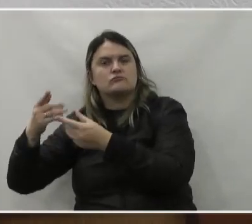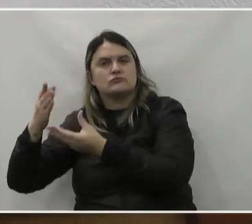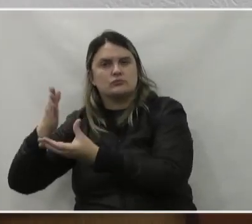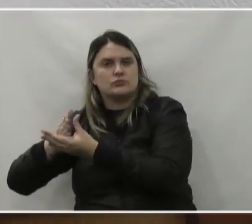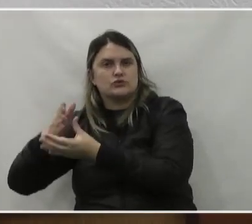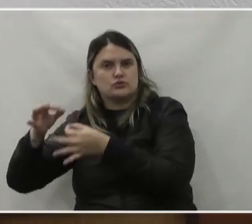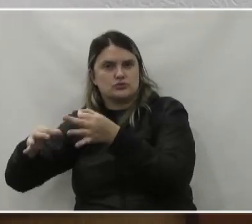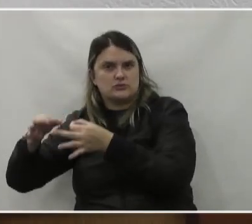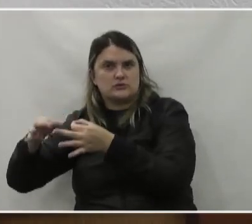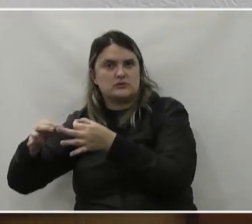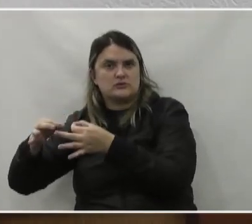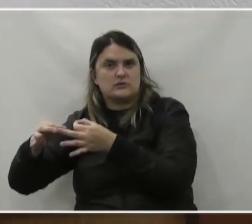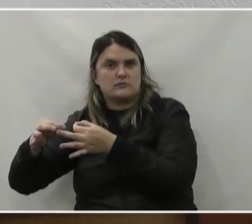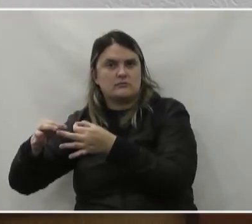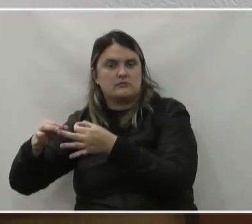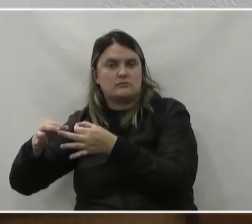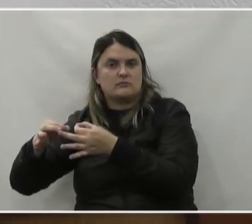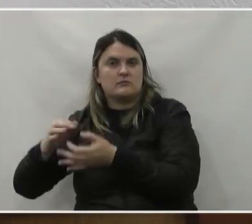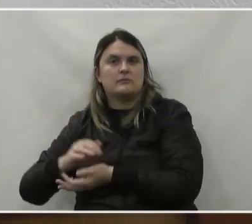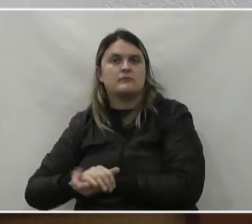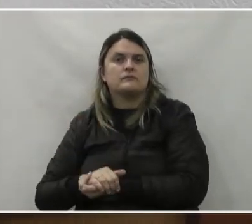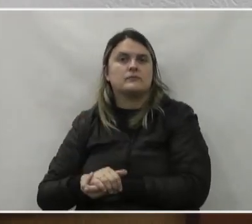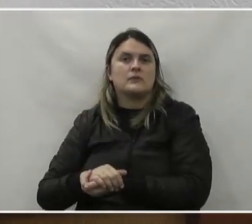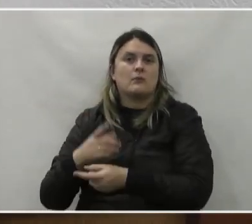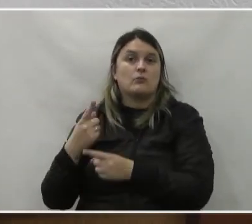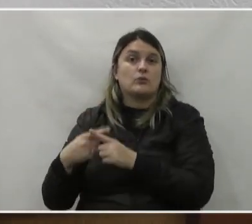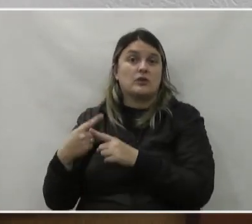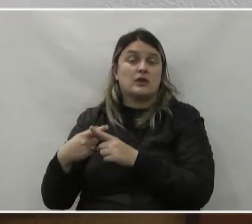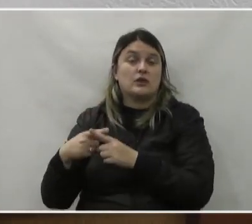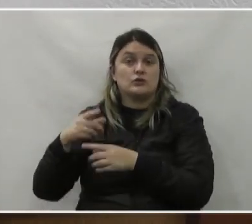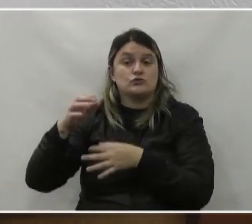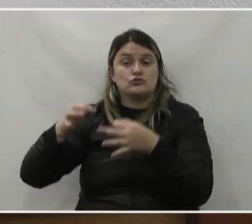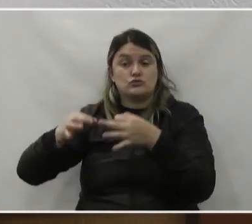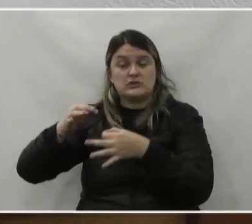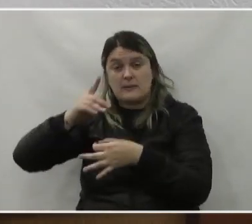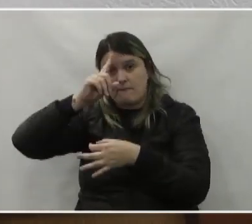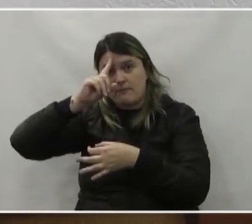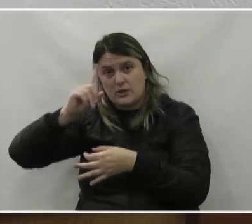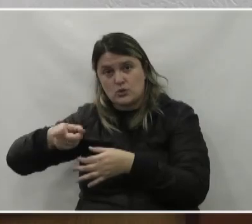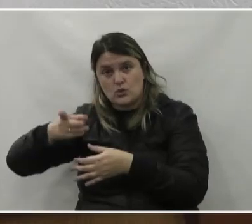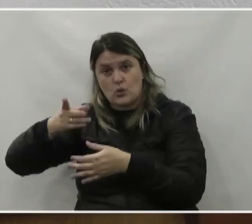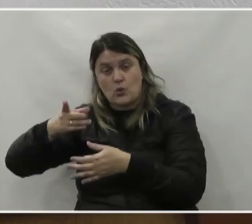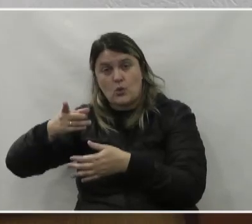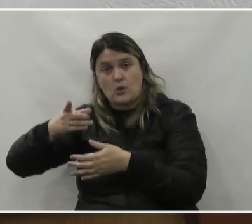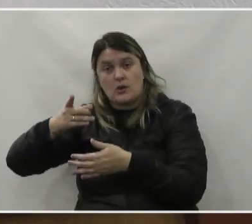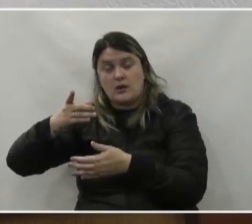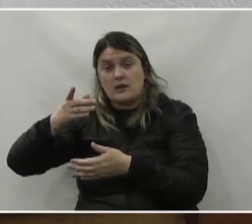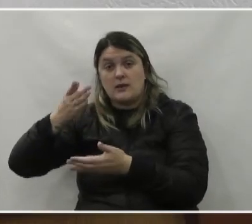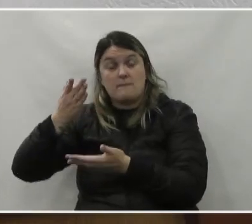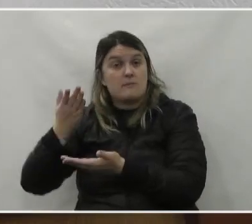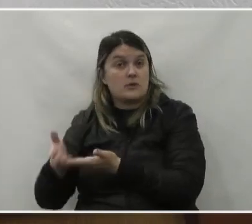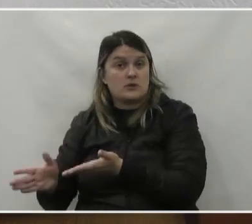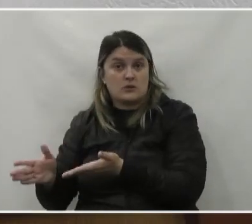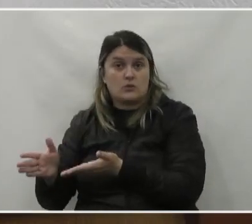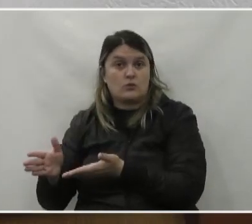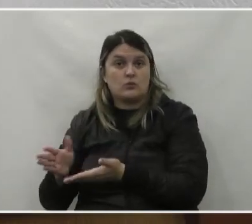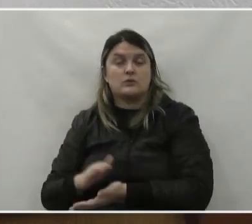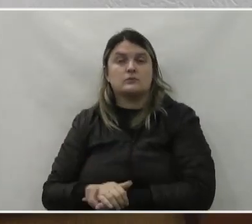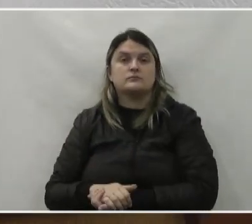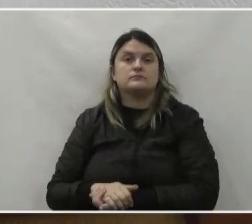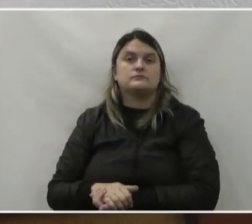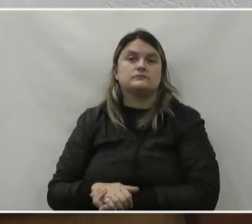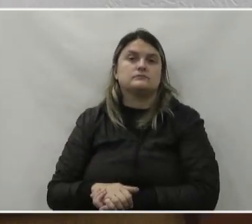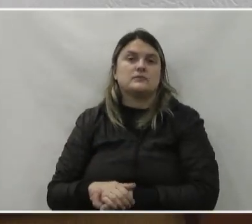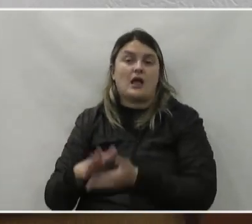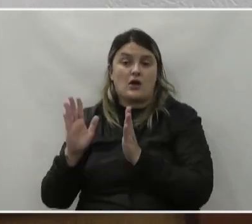teve uma sentença que deu uma perca na questão judicial para ela. E